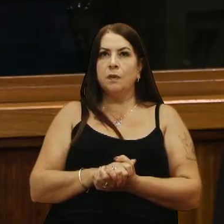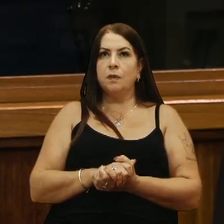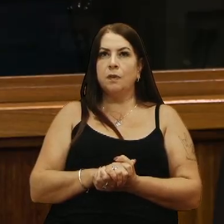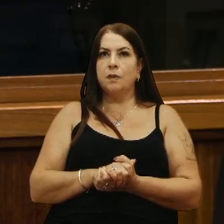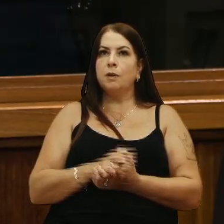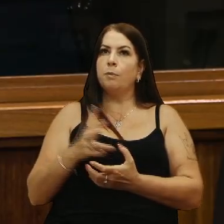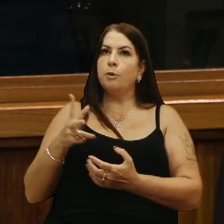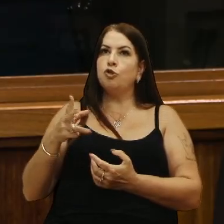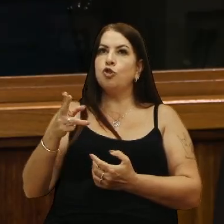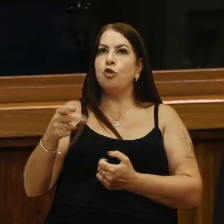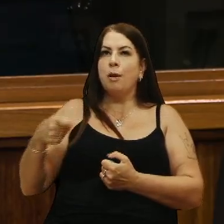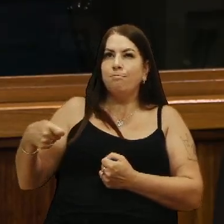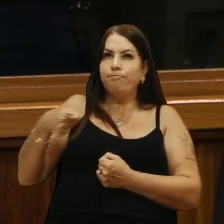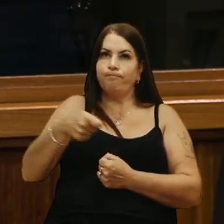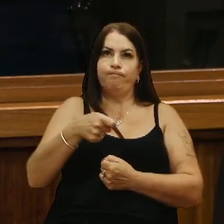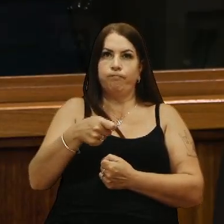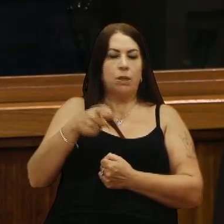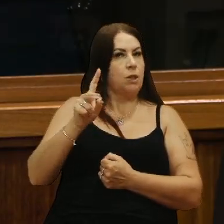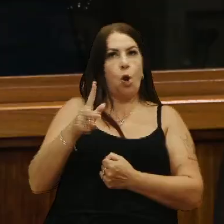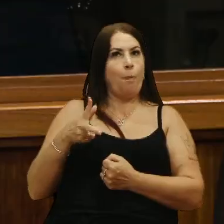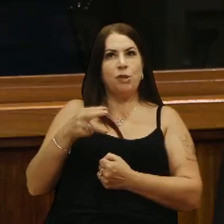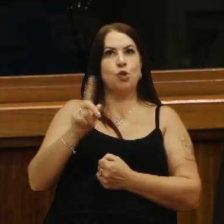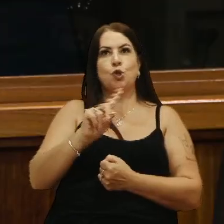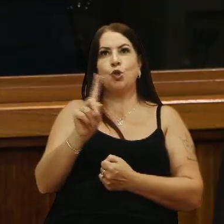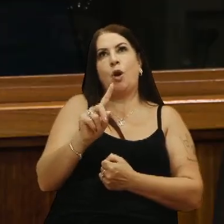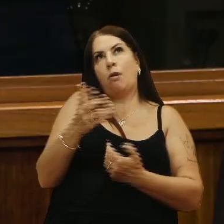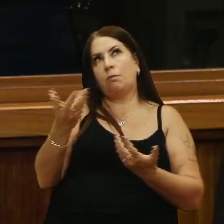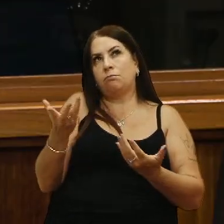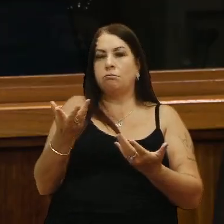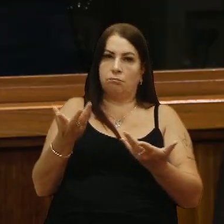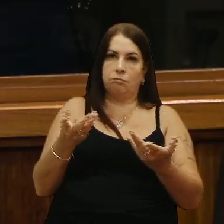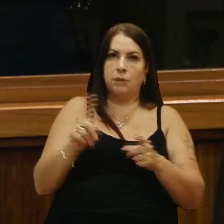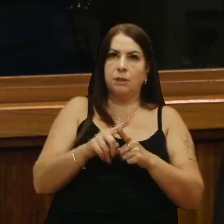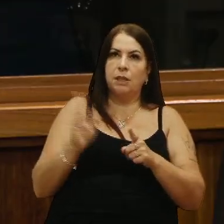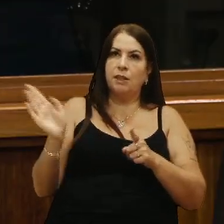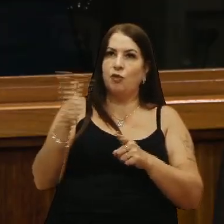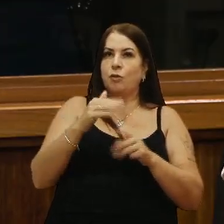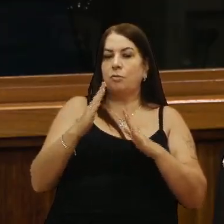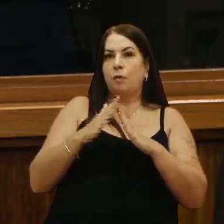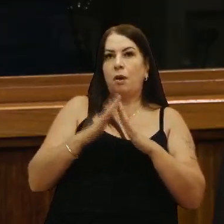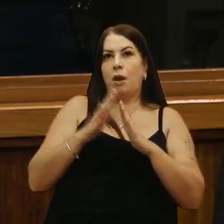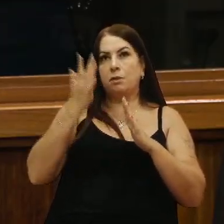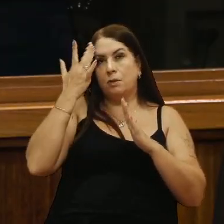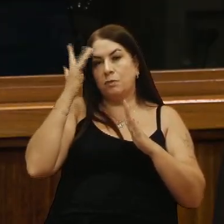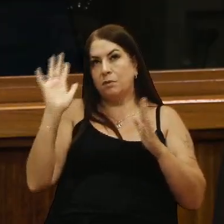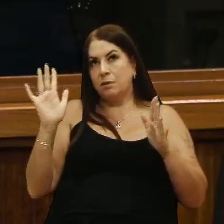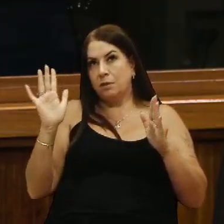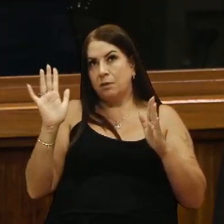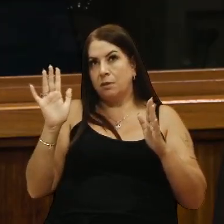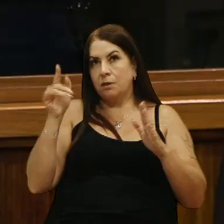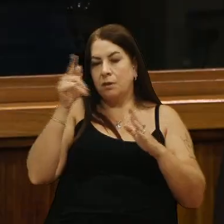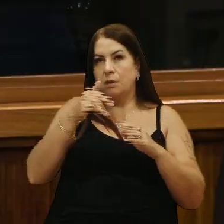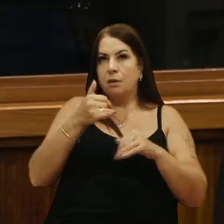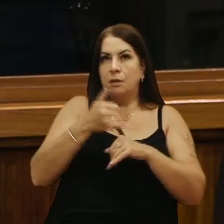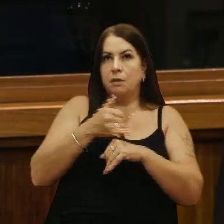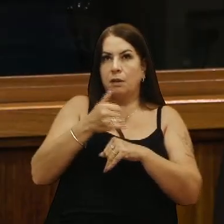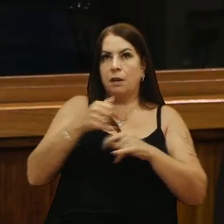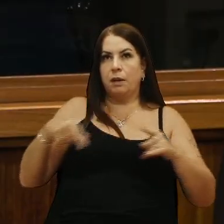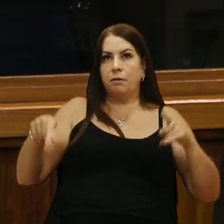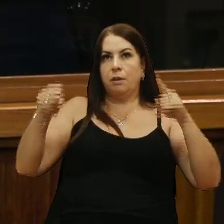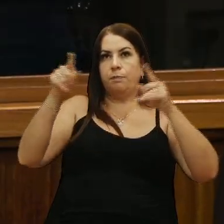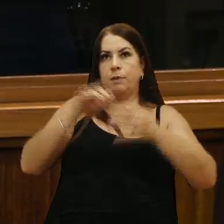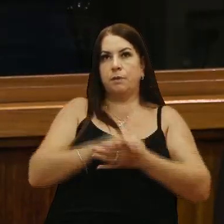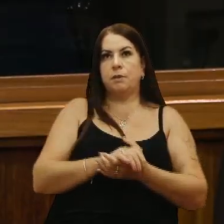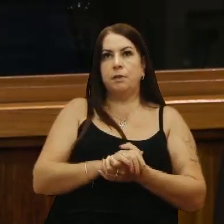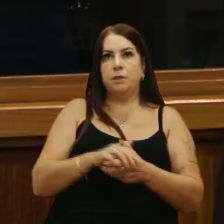uma tesoura. E não é uma tesoura que necessariamente ele trouxe de casa, não sei se passaria nesses detectores de